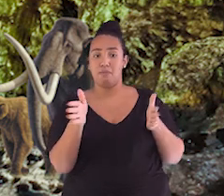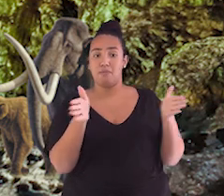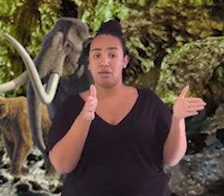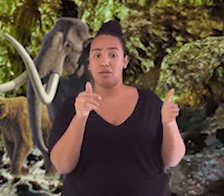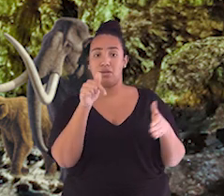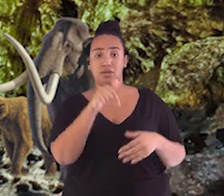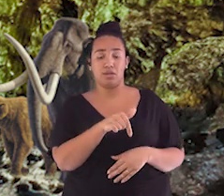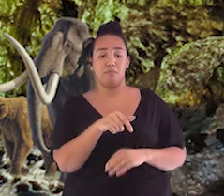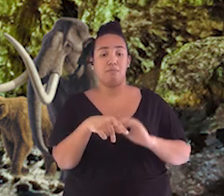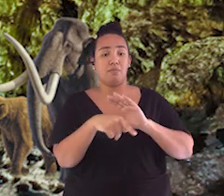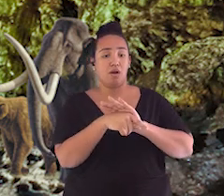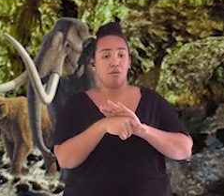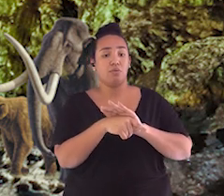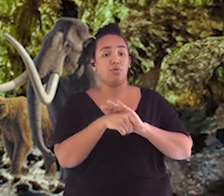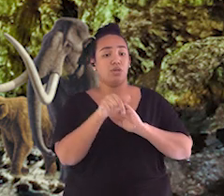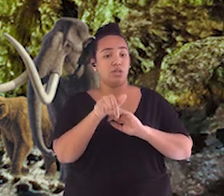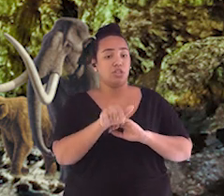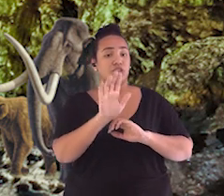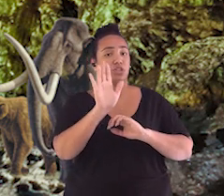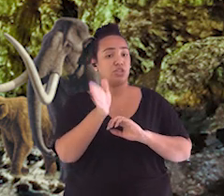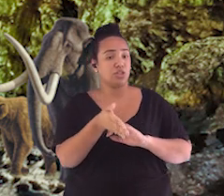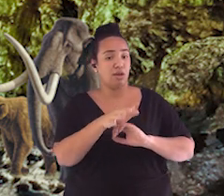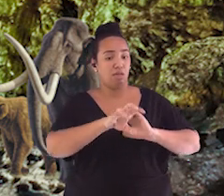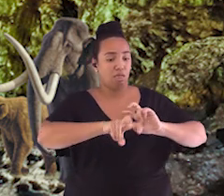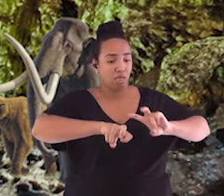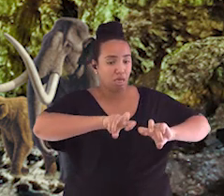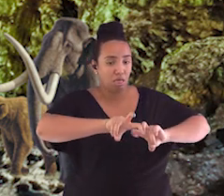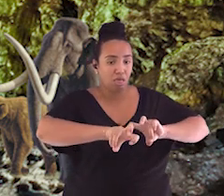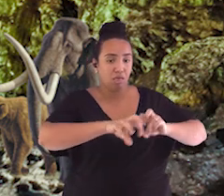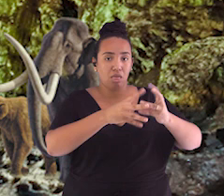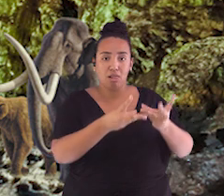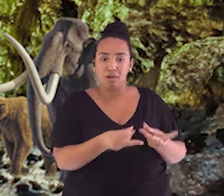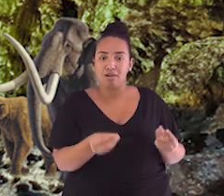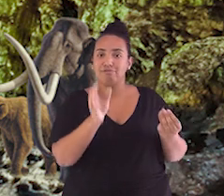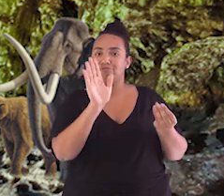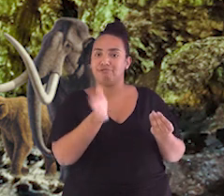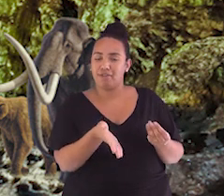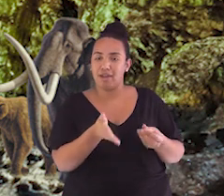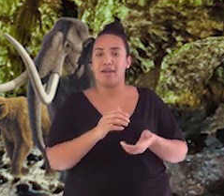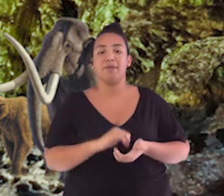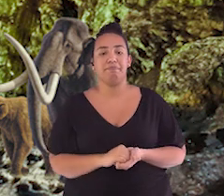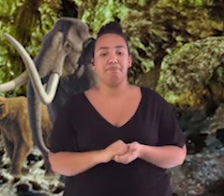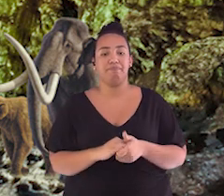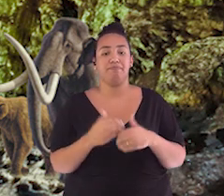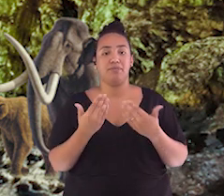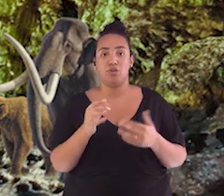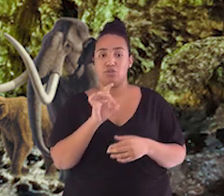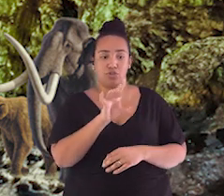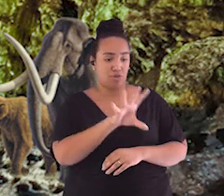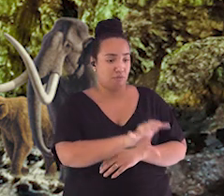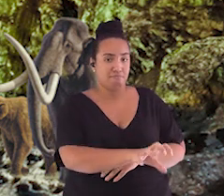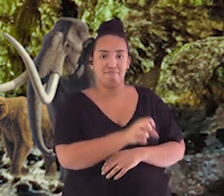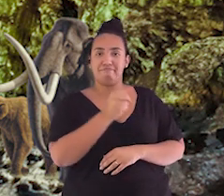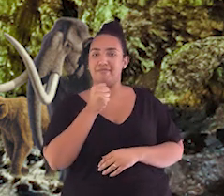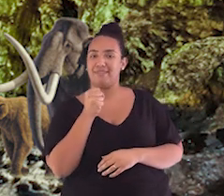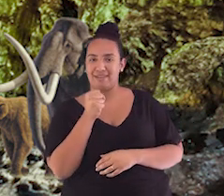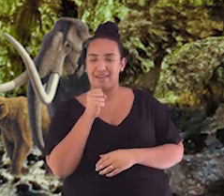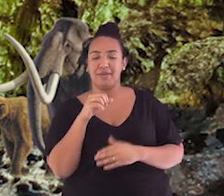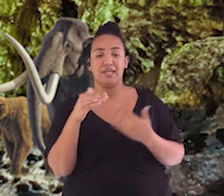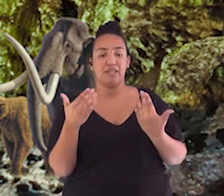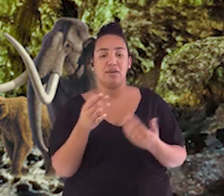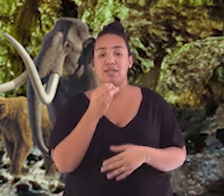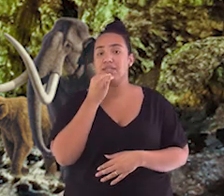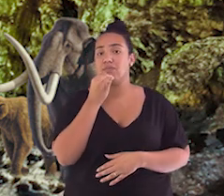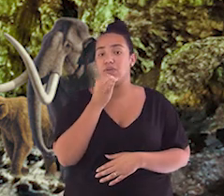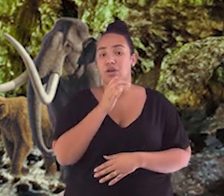e, por sorte, já haviam sido extraídos do chão pela erosão. Neste caso, era só pegar. Dentre os animais